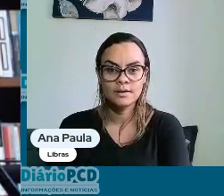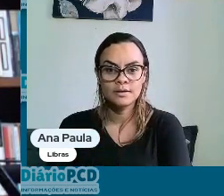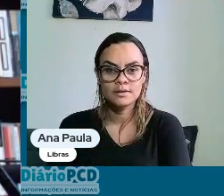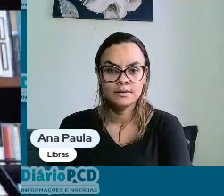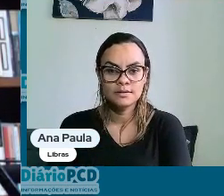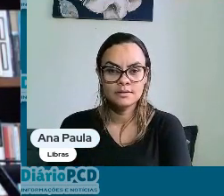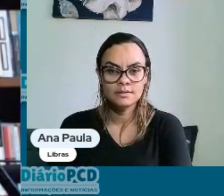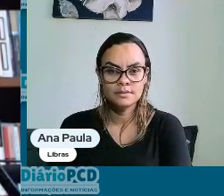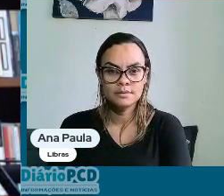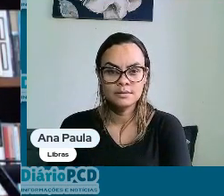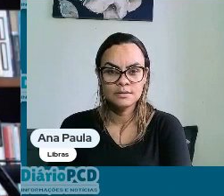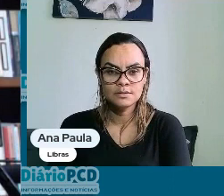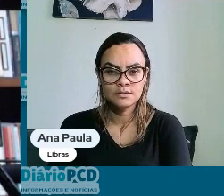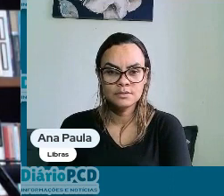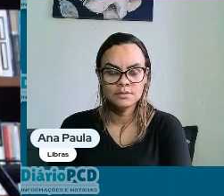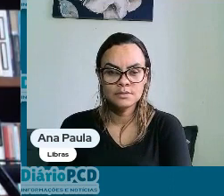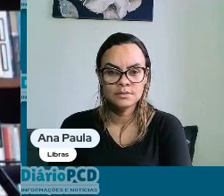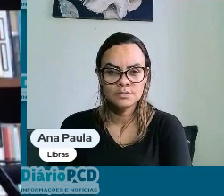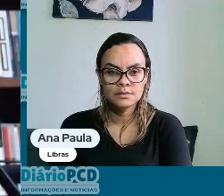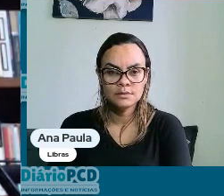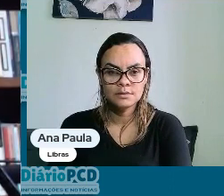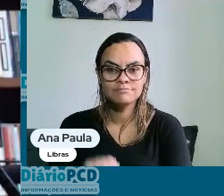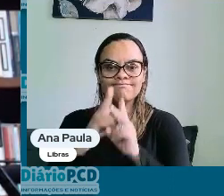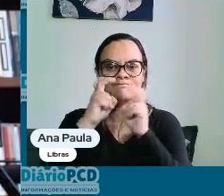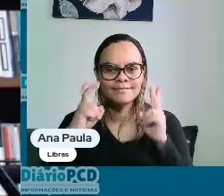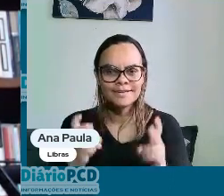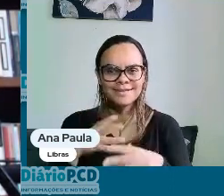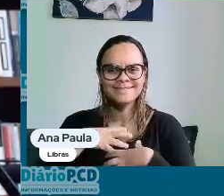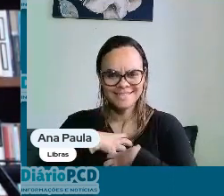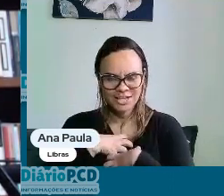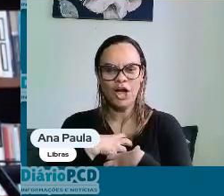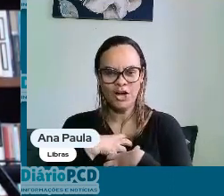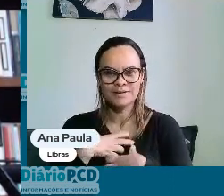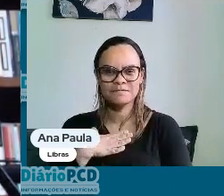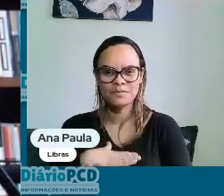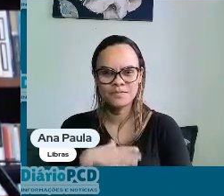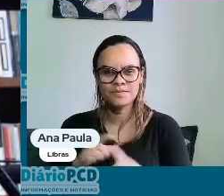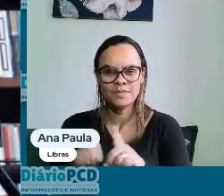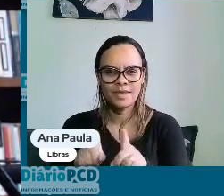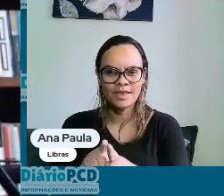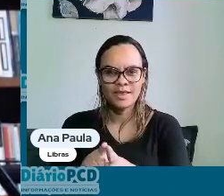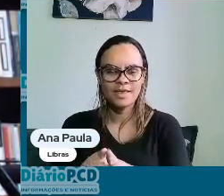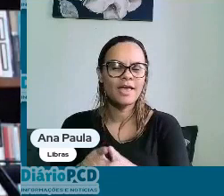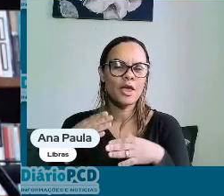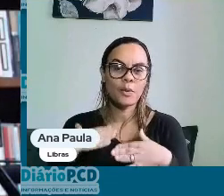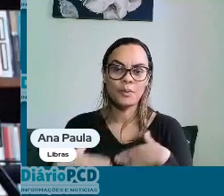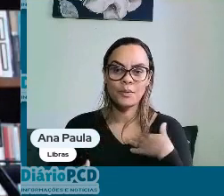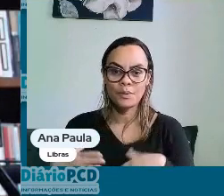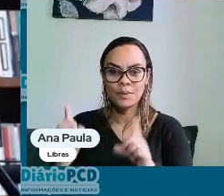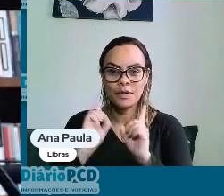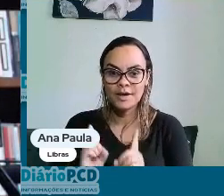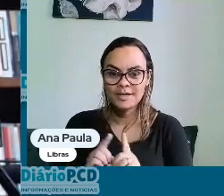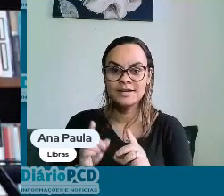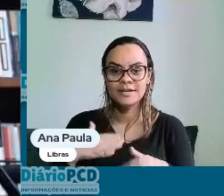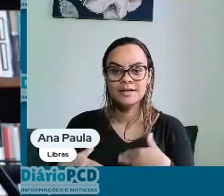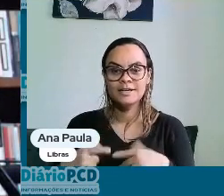Flávia Piva. De tal forma que é um assunto que a mim me toca muito também, não só por ser também um deficiente físico, mas